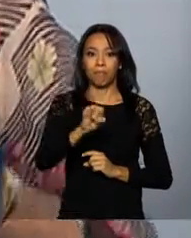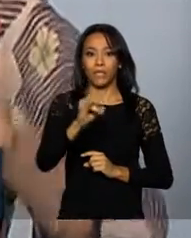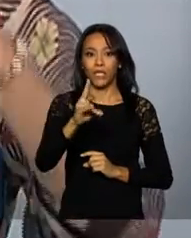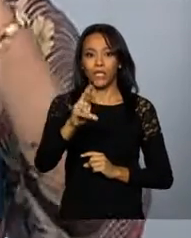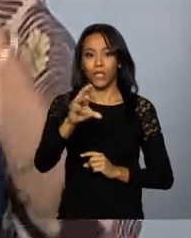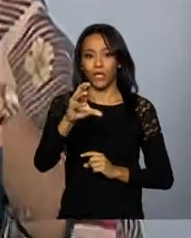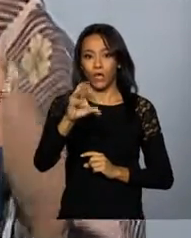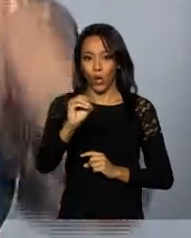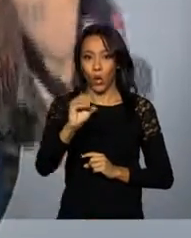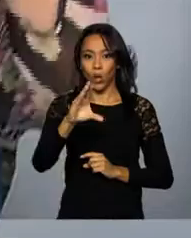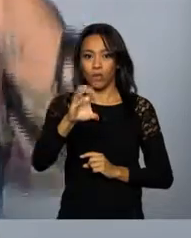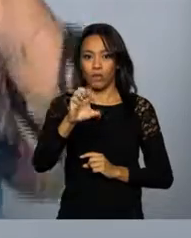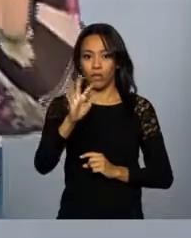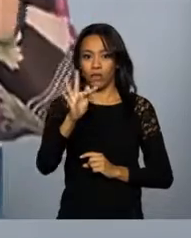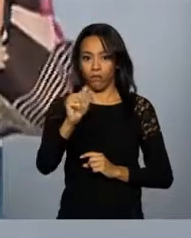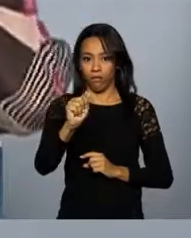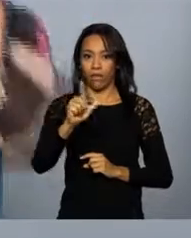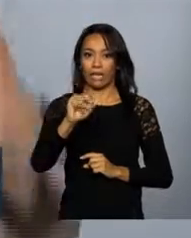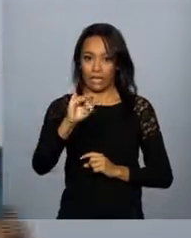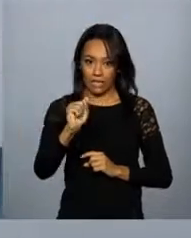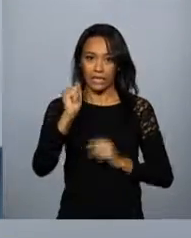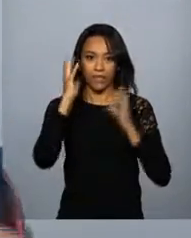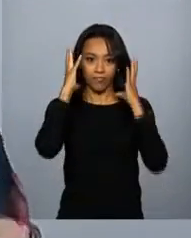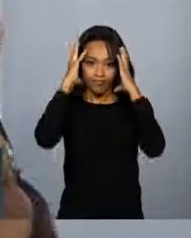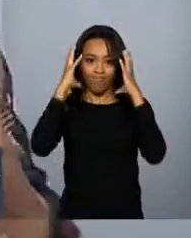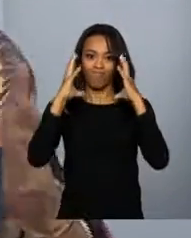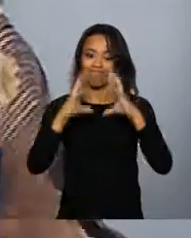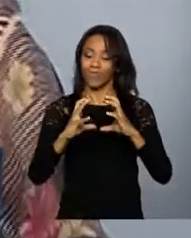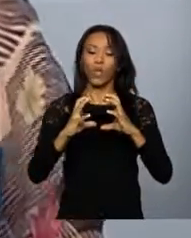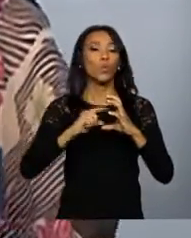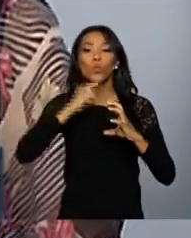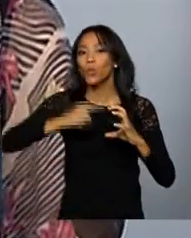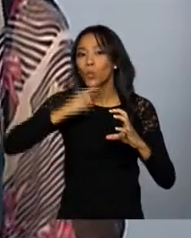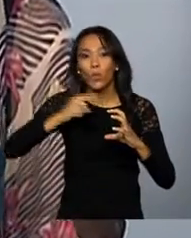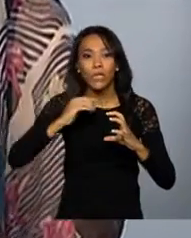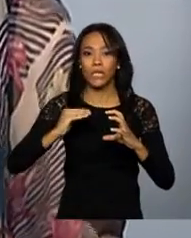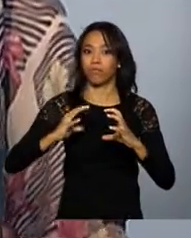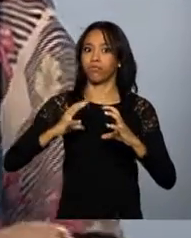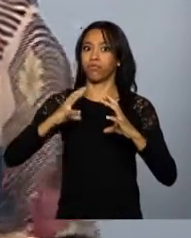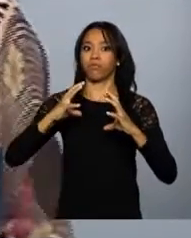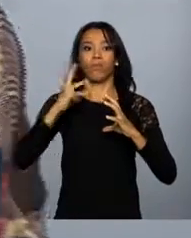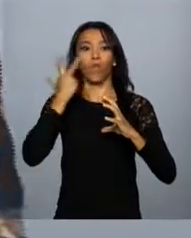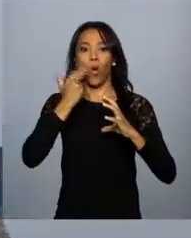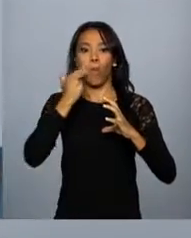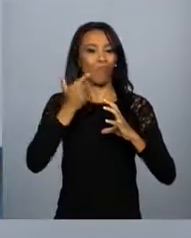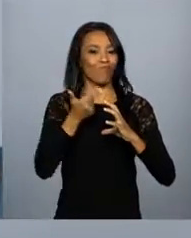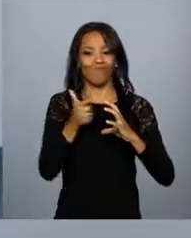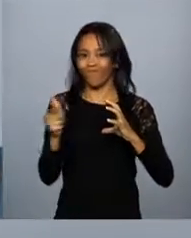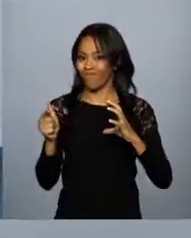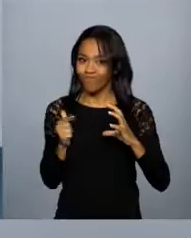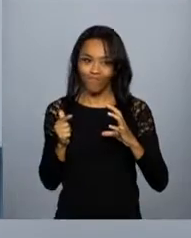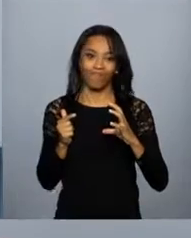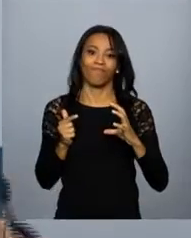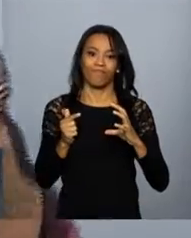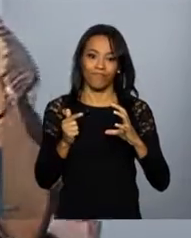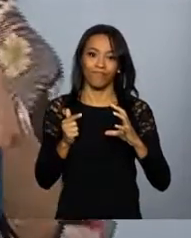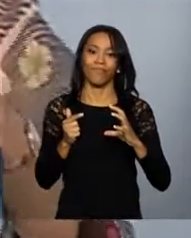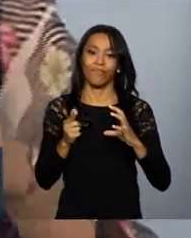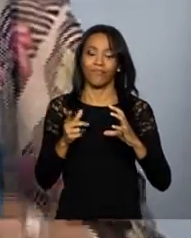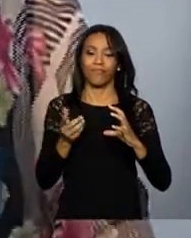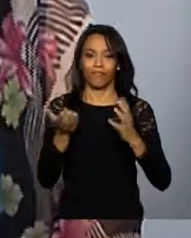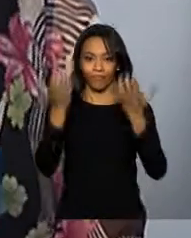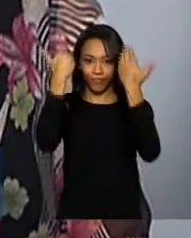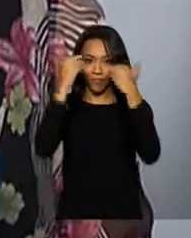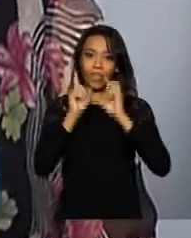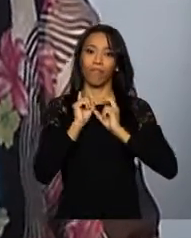criança e a sua caixa encefálica não crescem direito. Nós agora